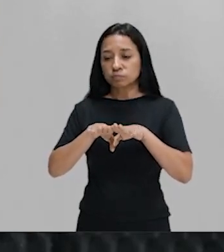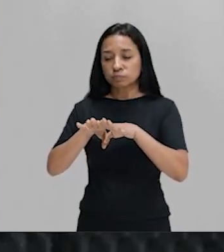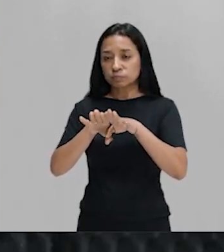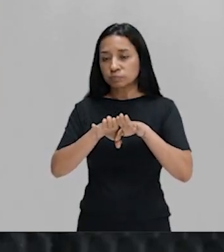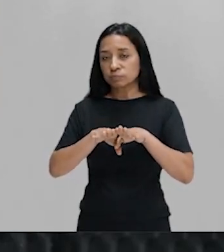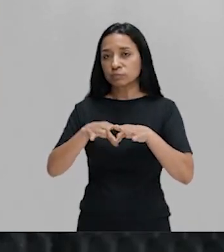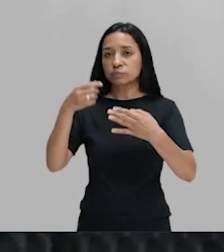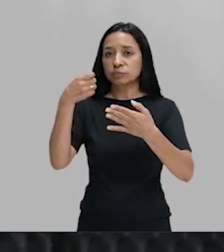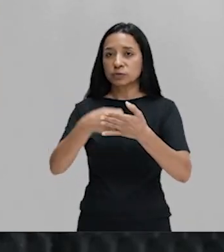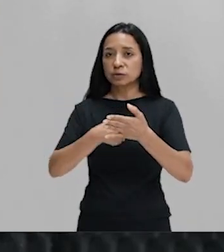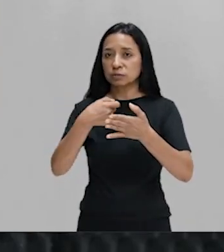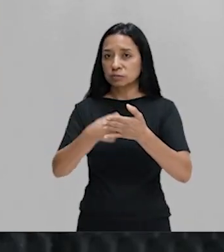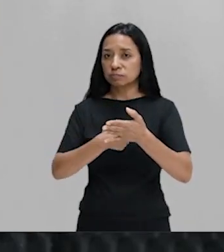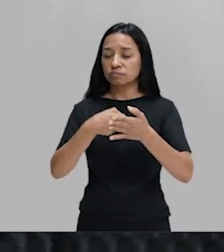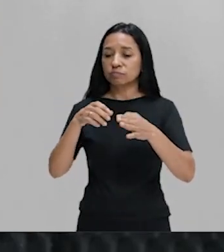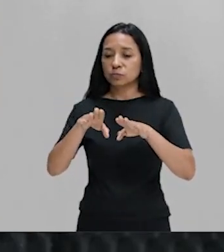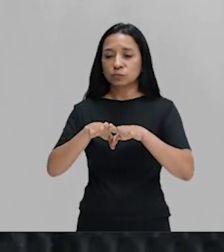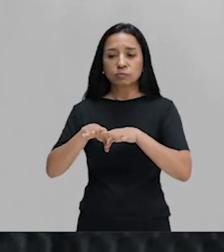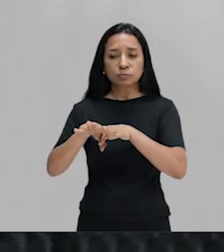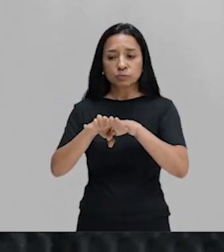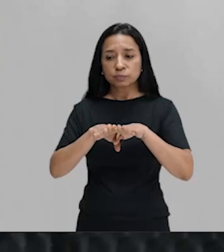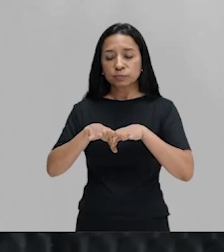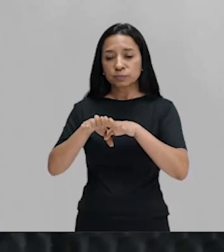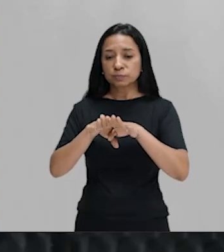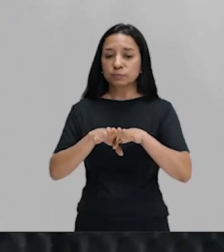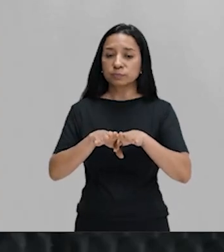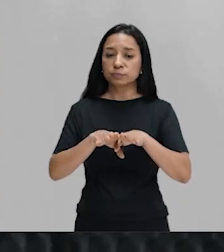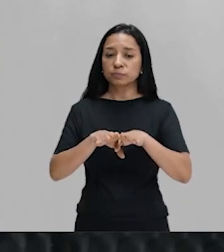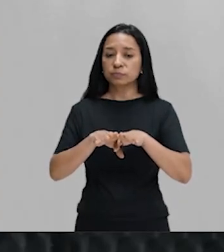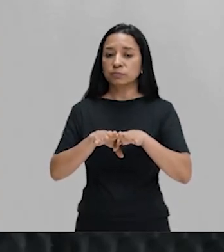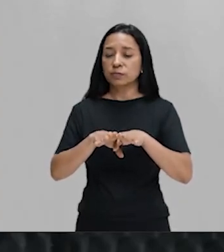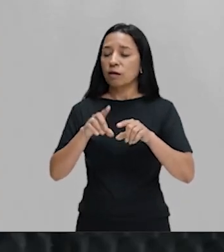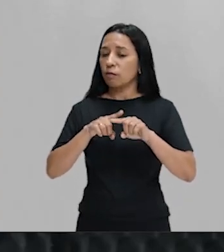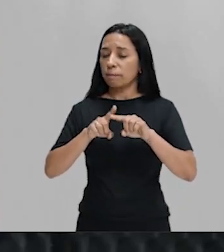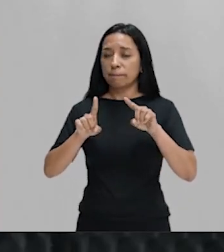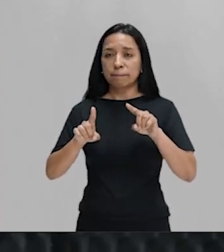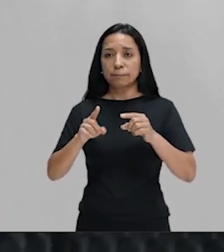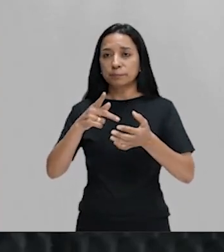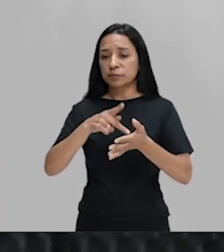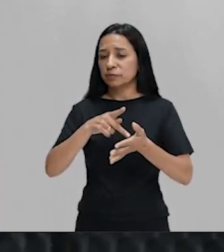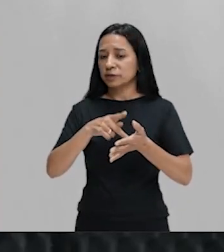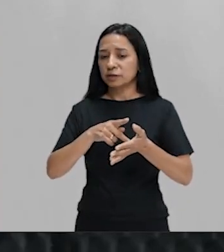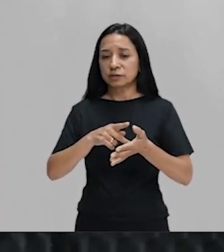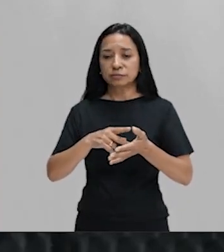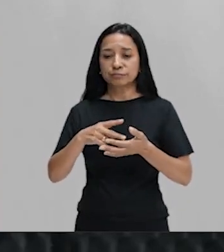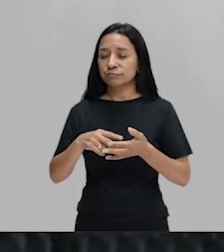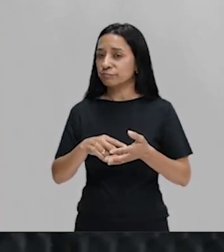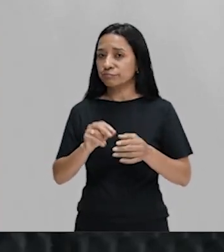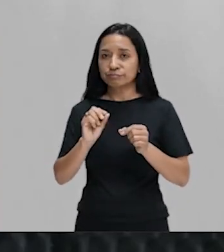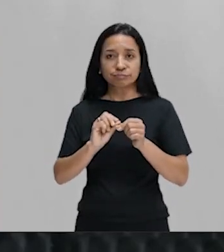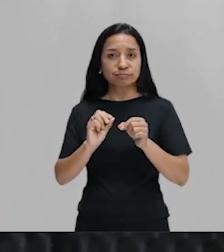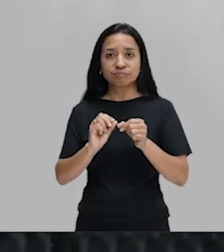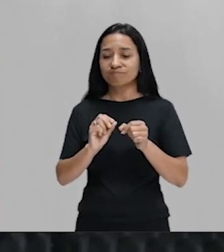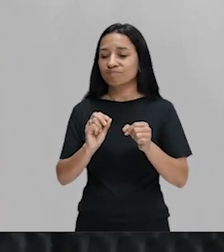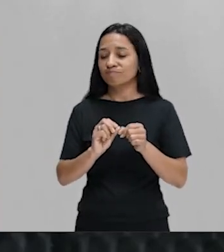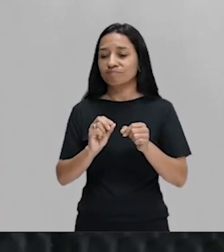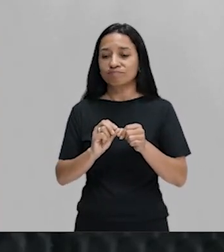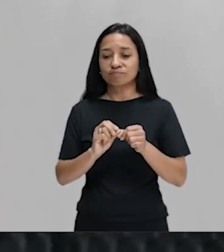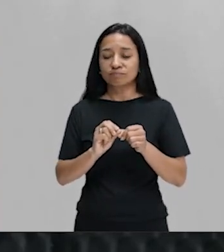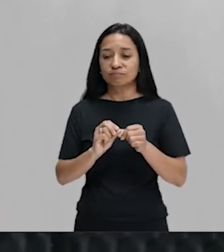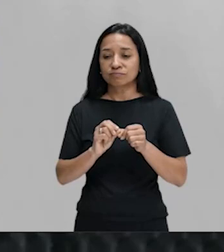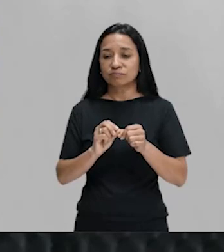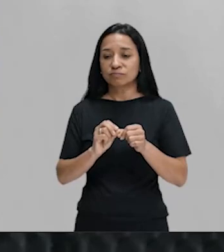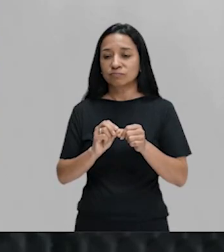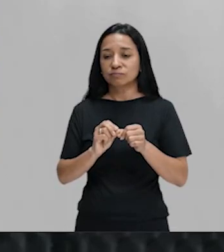Eles tentaram construir uma instabilidade, só que, na verdade, isso não foi possível. Quanto mais os Estados